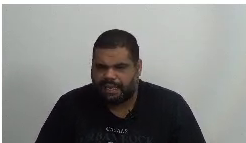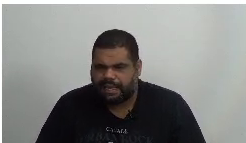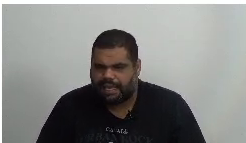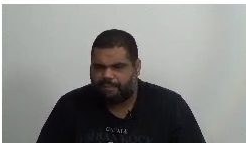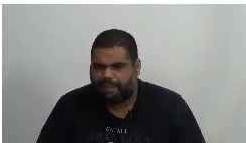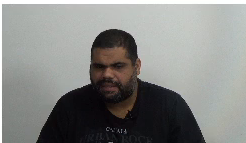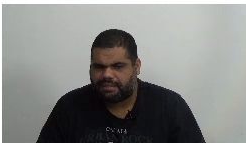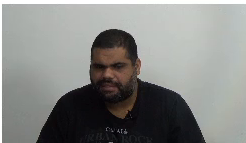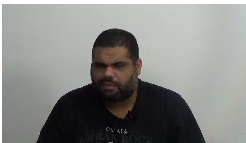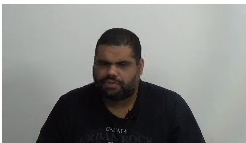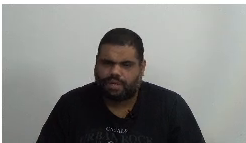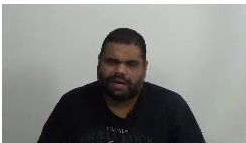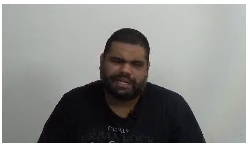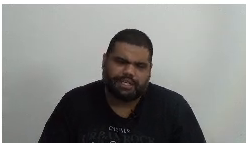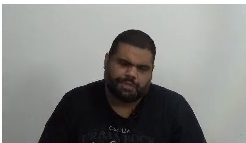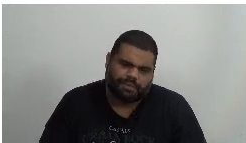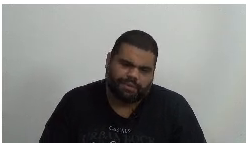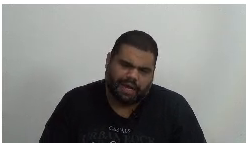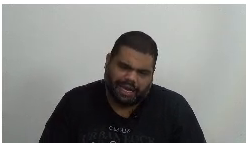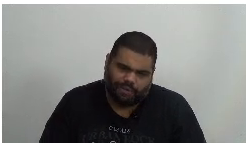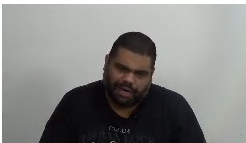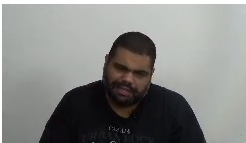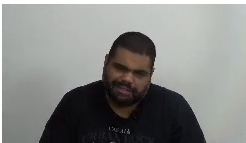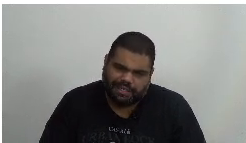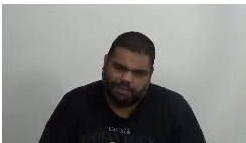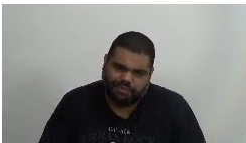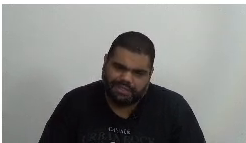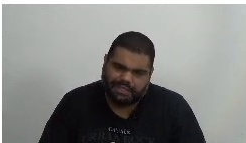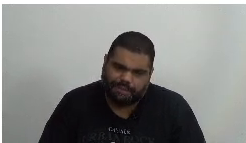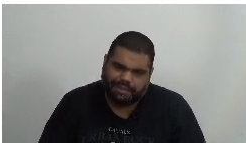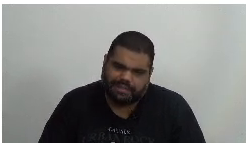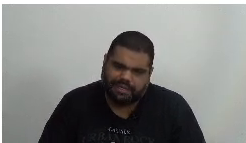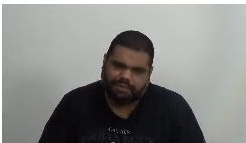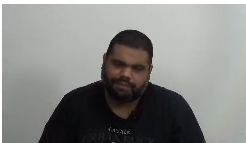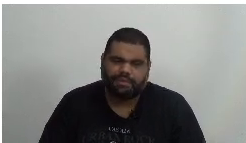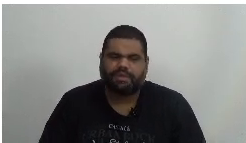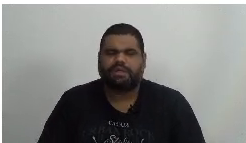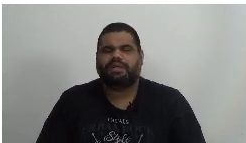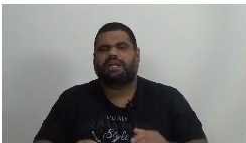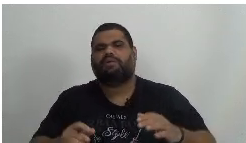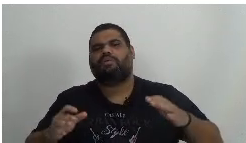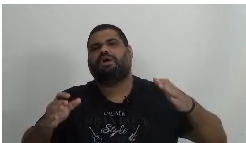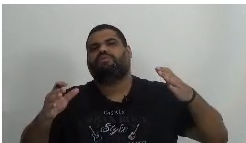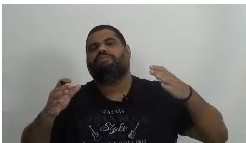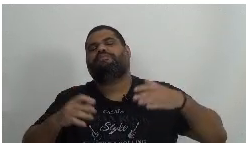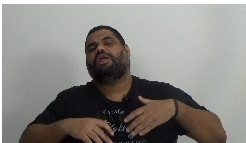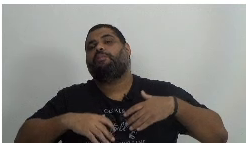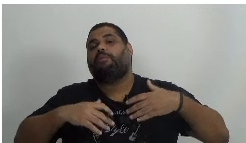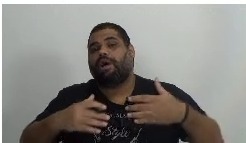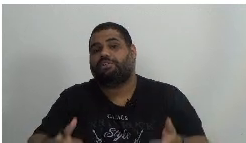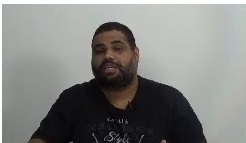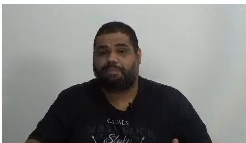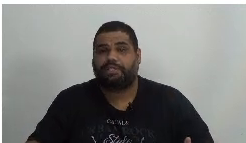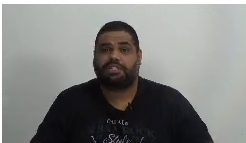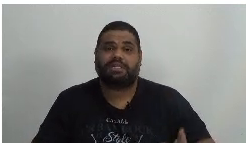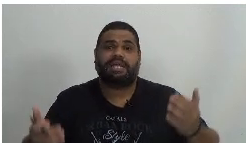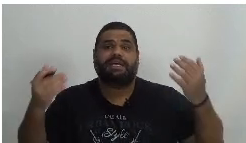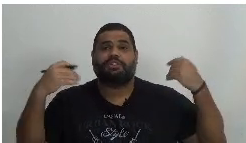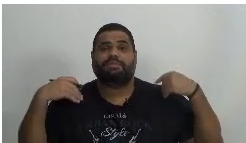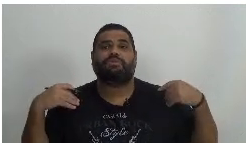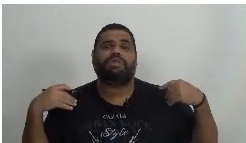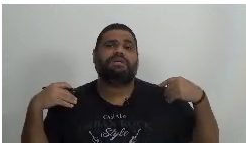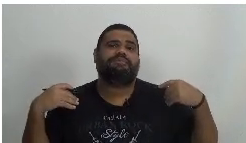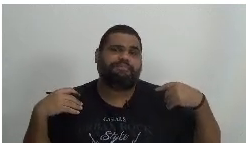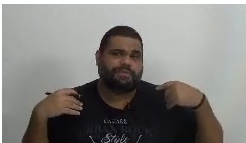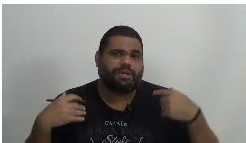sem repetição de algarismo. Agora sim é o que você está pensando. Quando não pode repetir, tem